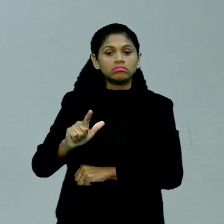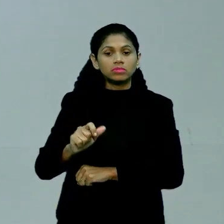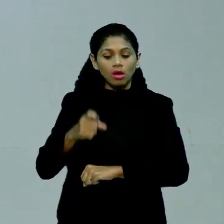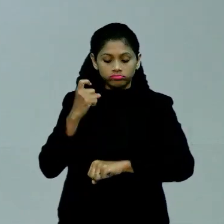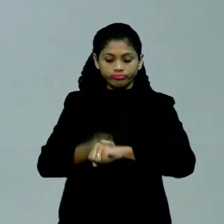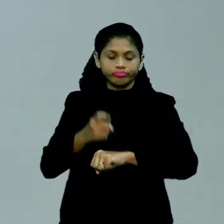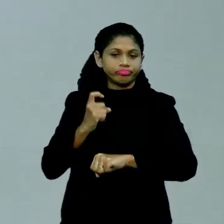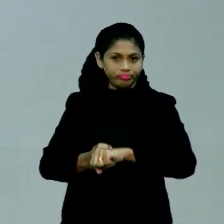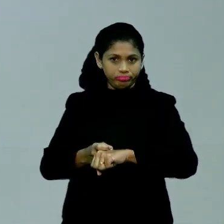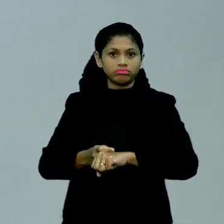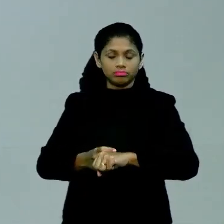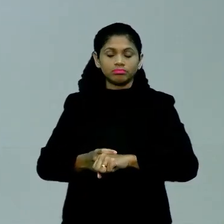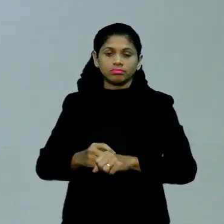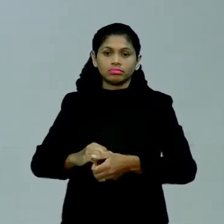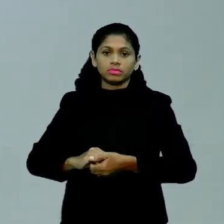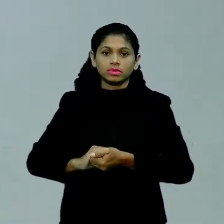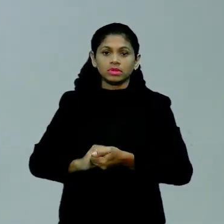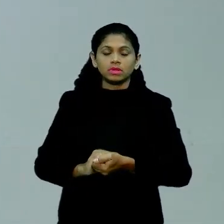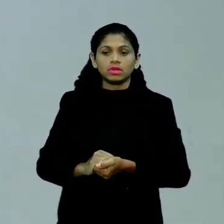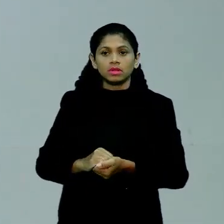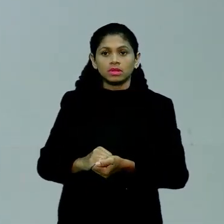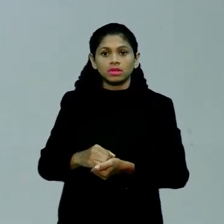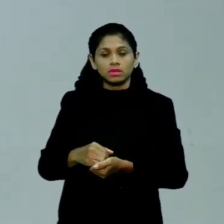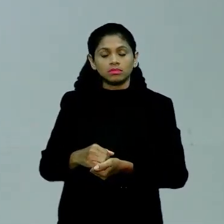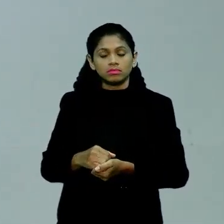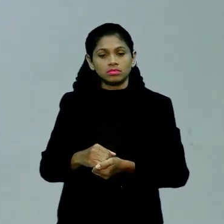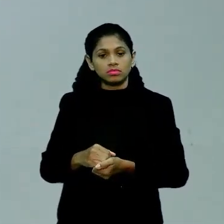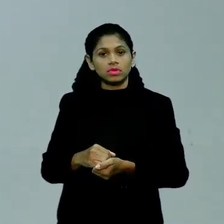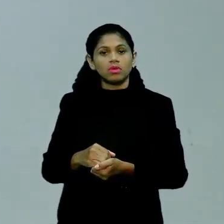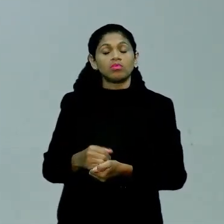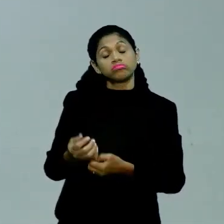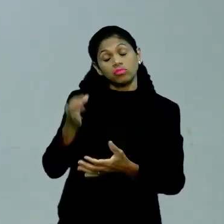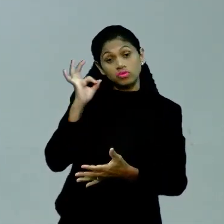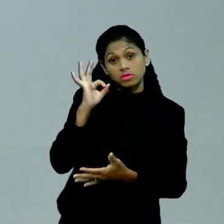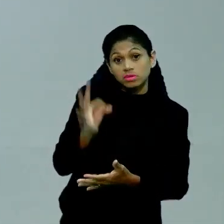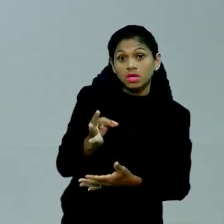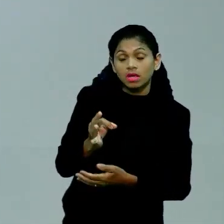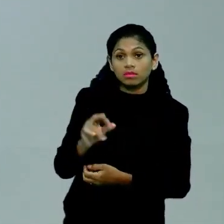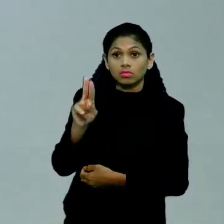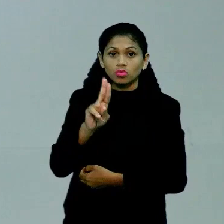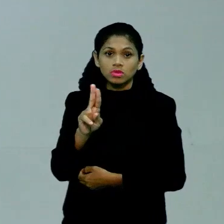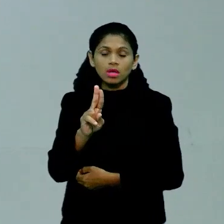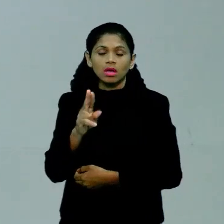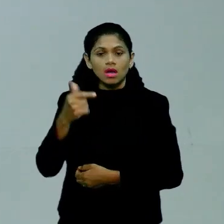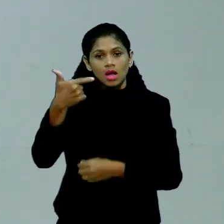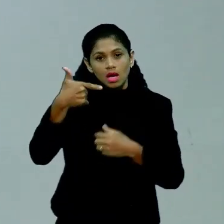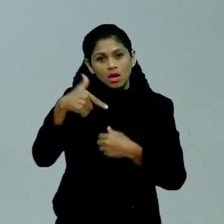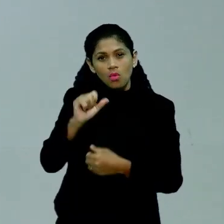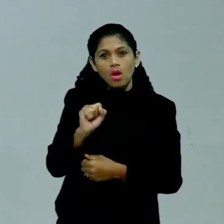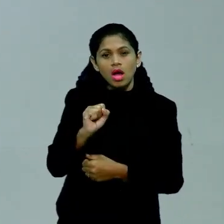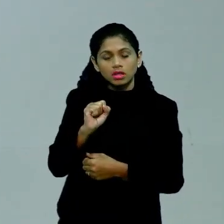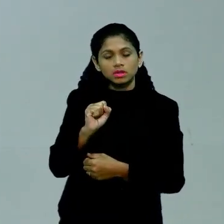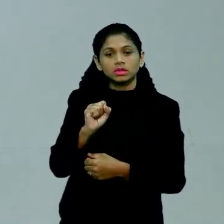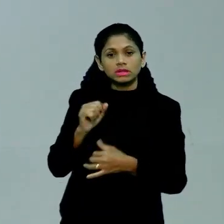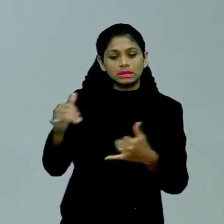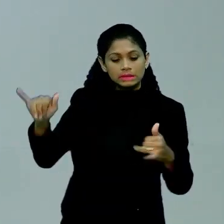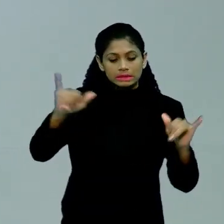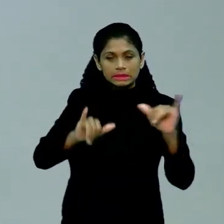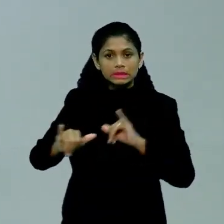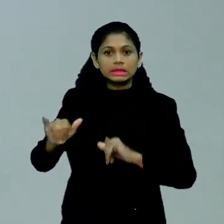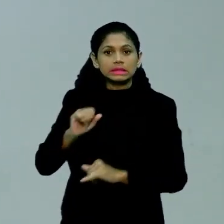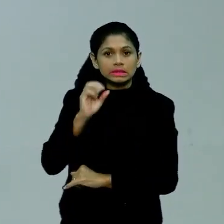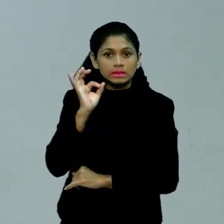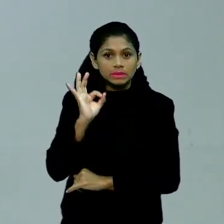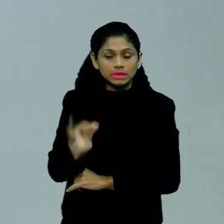pequenos pedacinhos de metais, a linguagem química correta que nós vamos encontrar nas provas é limalha. Então, separei uma